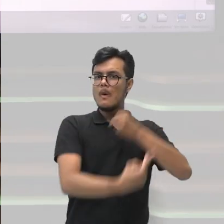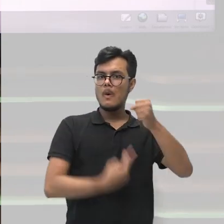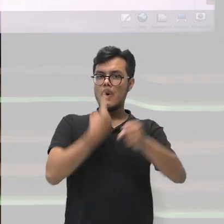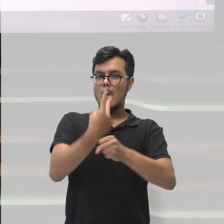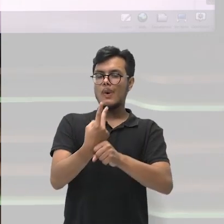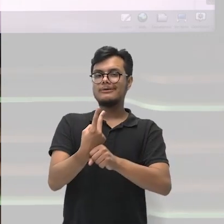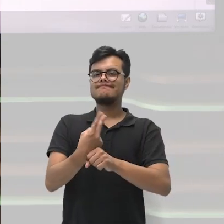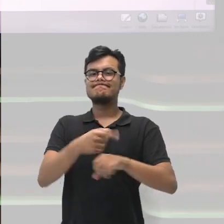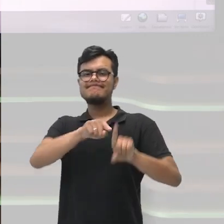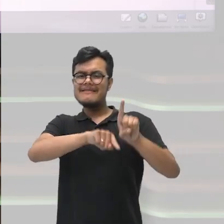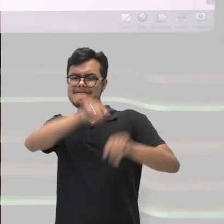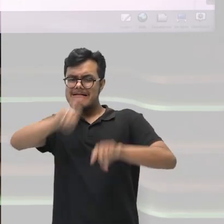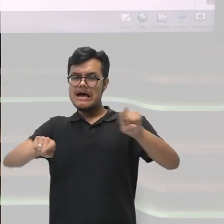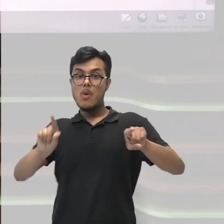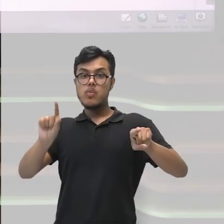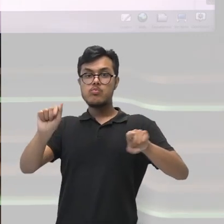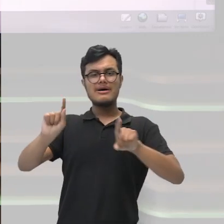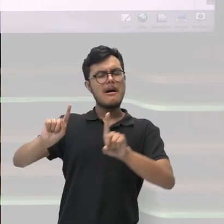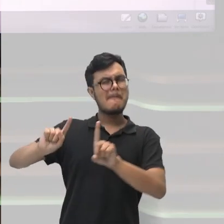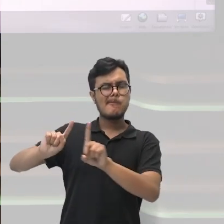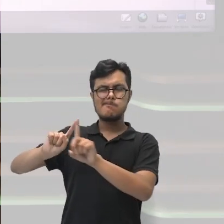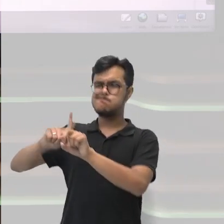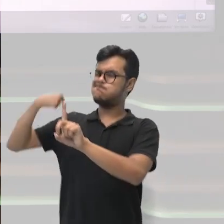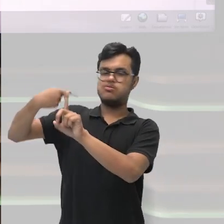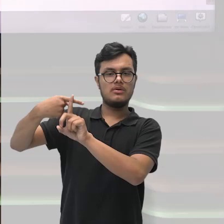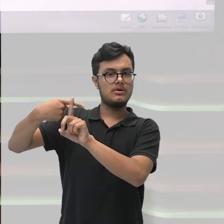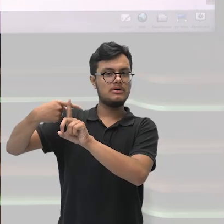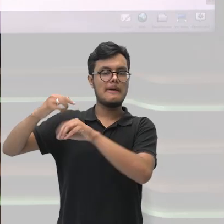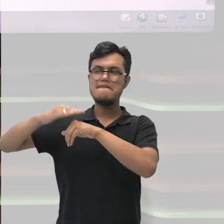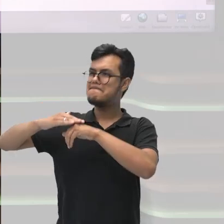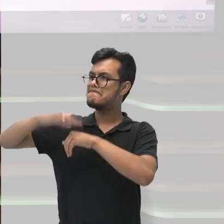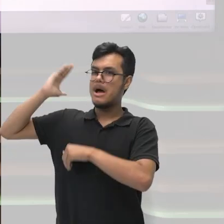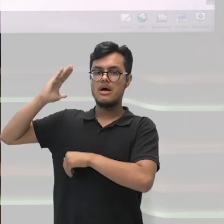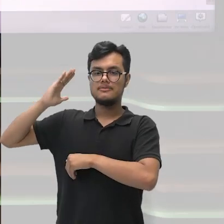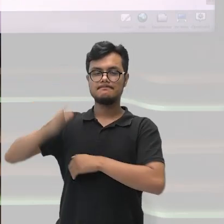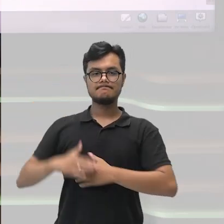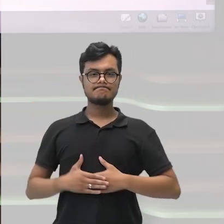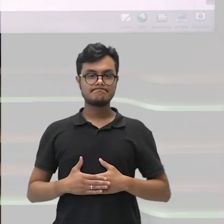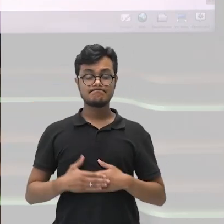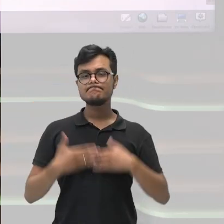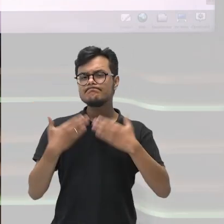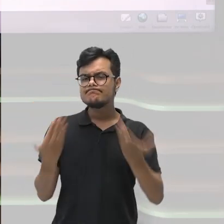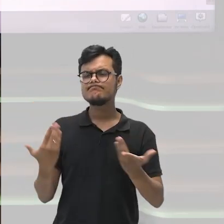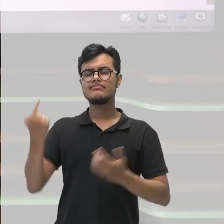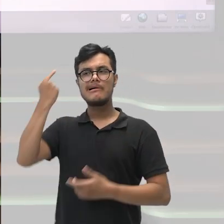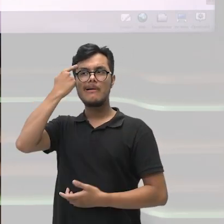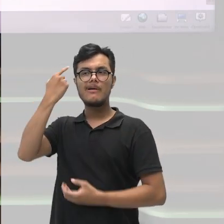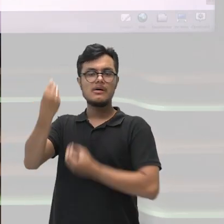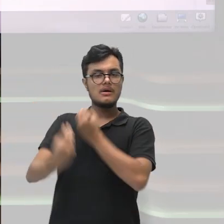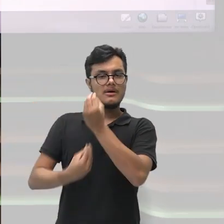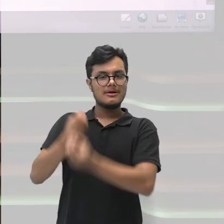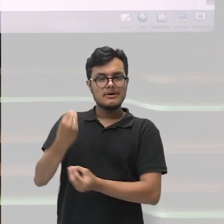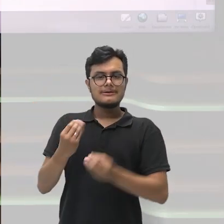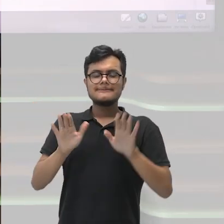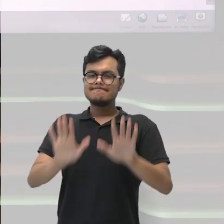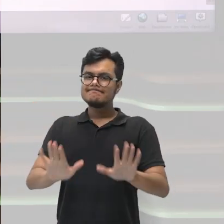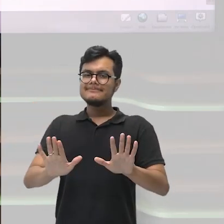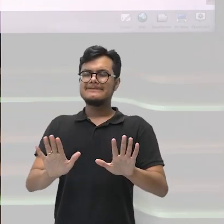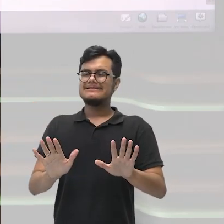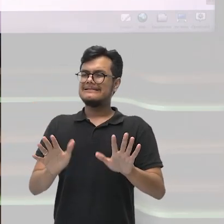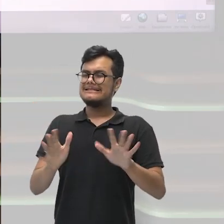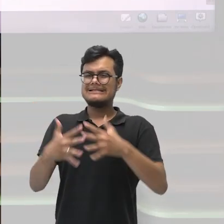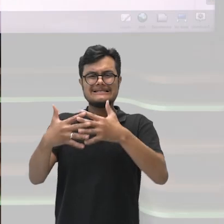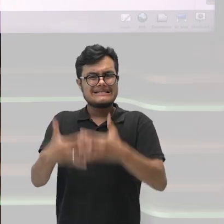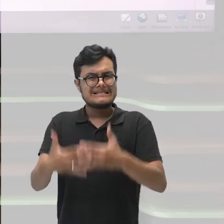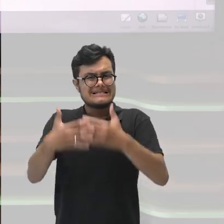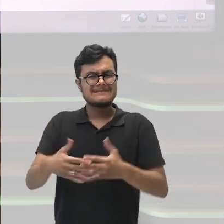né, essa variação foi muito grande, como a gente vai notar nessa questão aqui. Então, para a gente ter uma ideia do quão é pesado os juros dentro